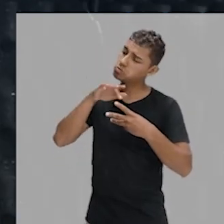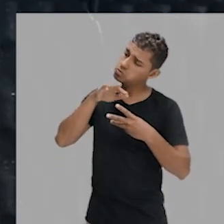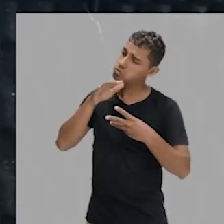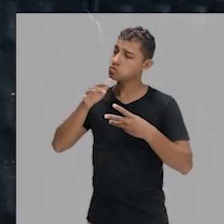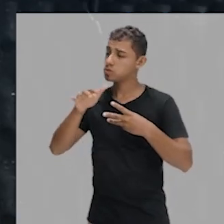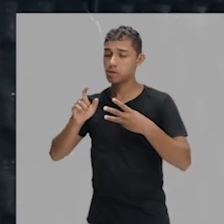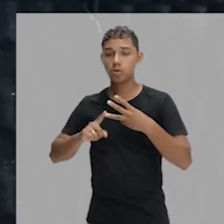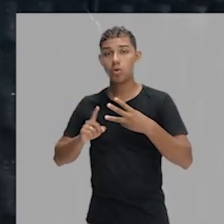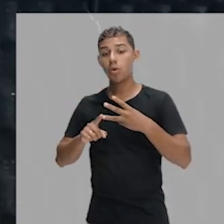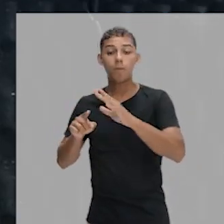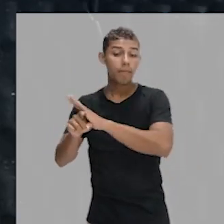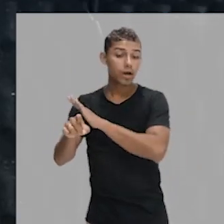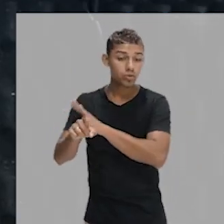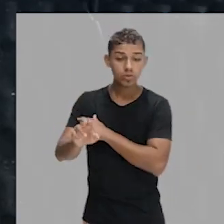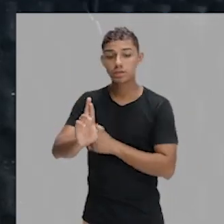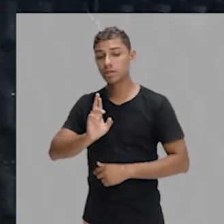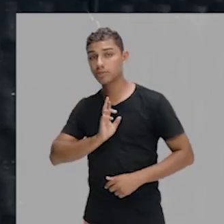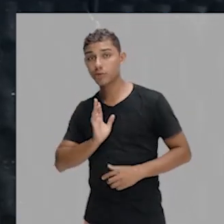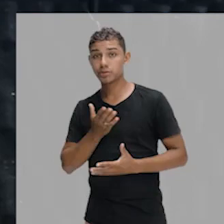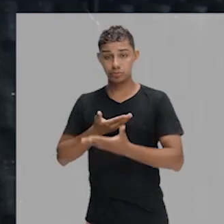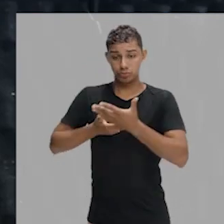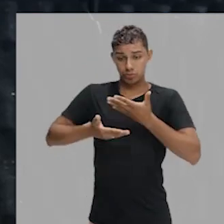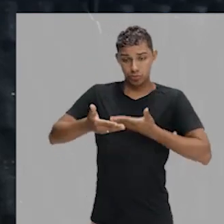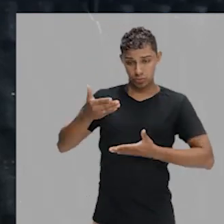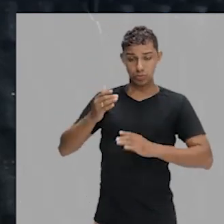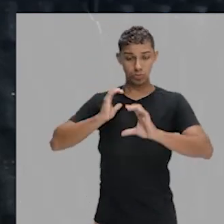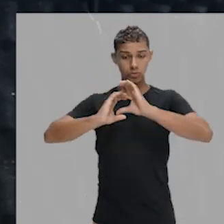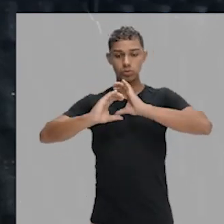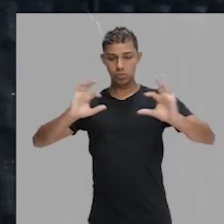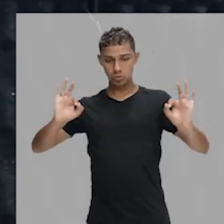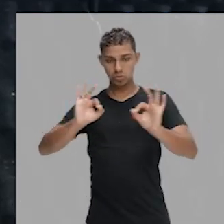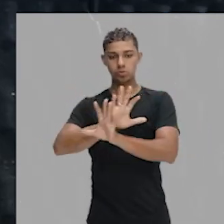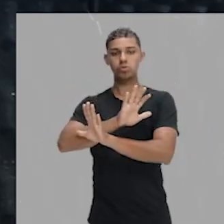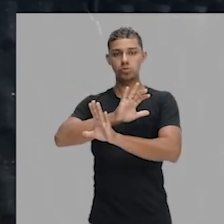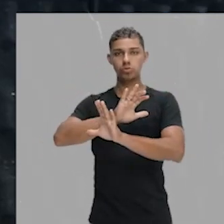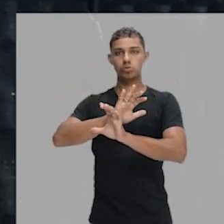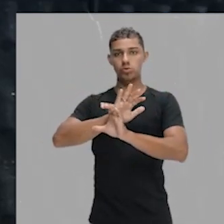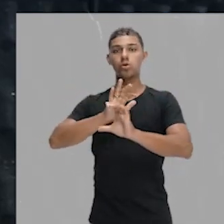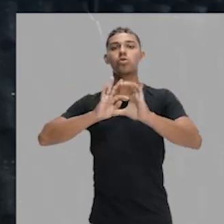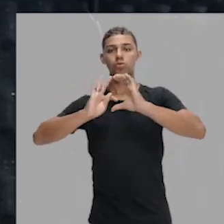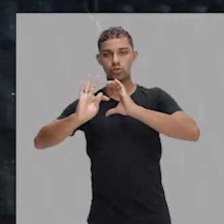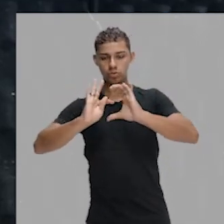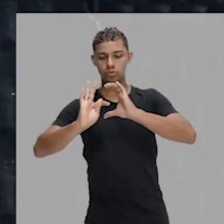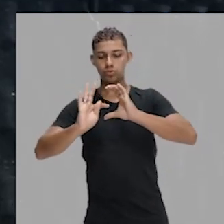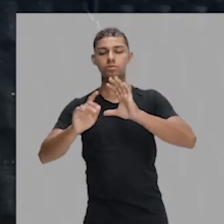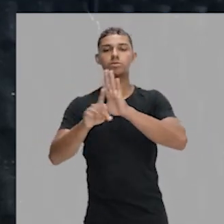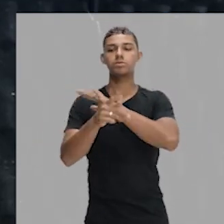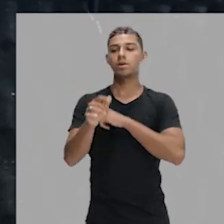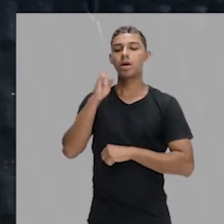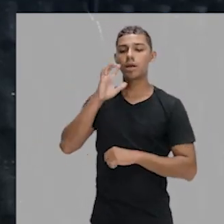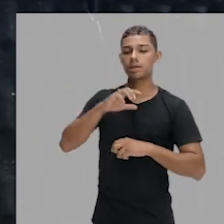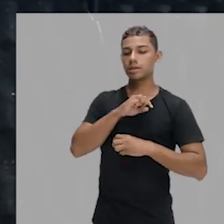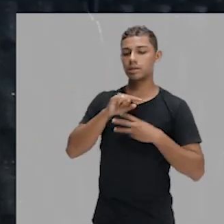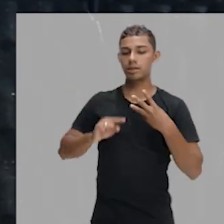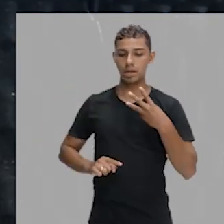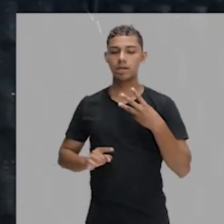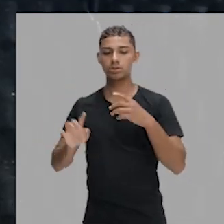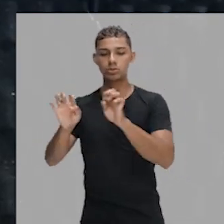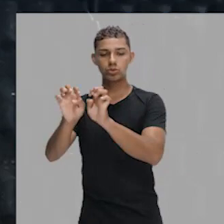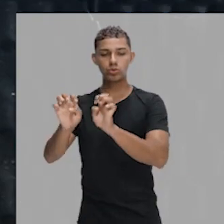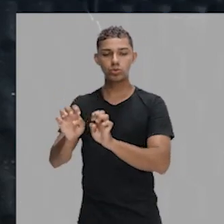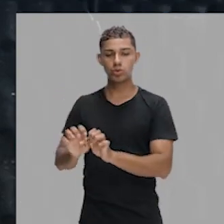fazer perguntas, ok? Por isso que toda vez que nós falamos de verbo, nós analisamos essas três estruturas,